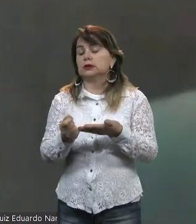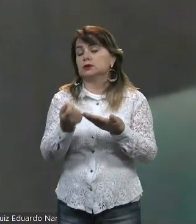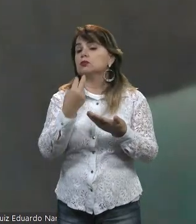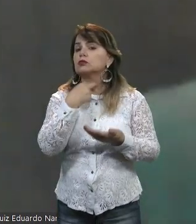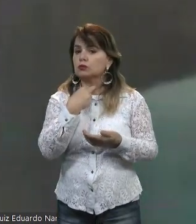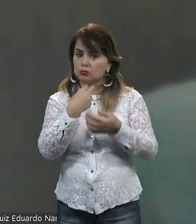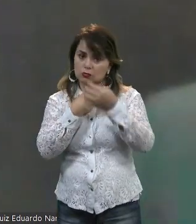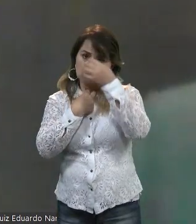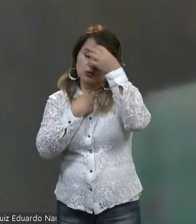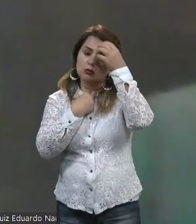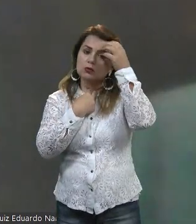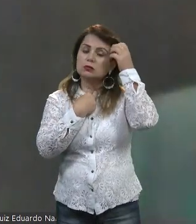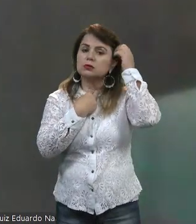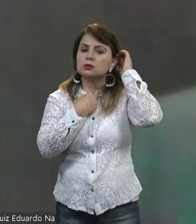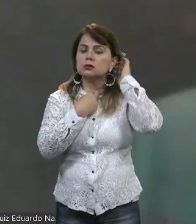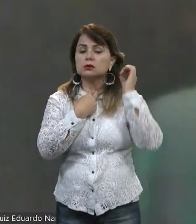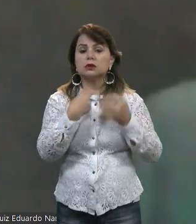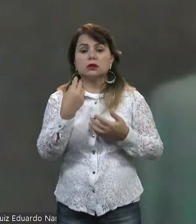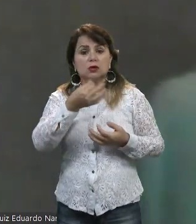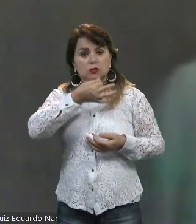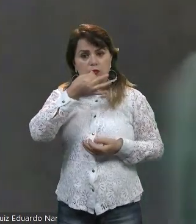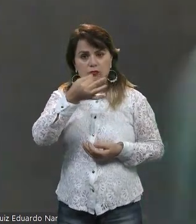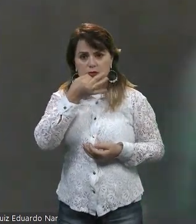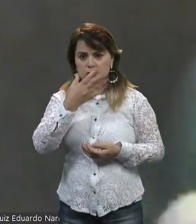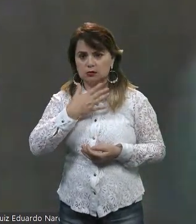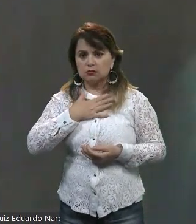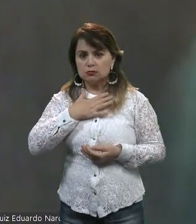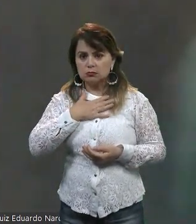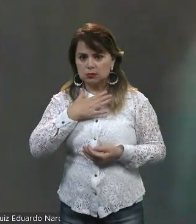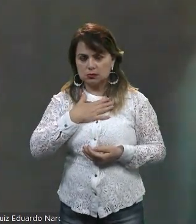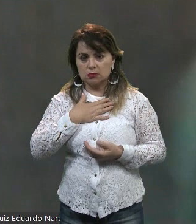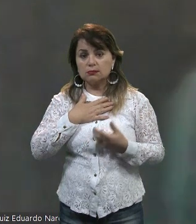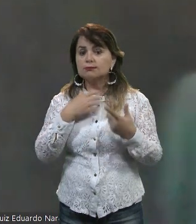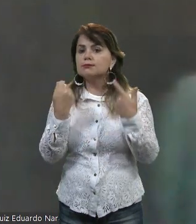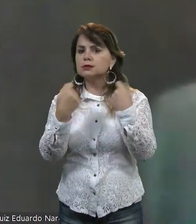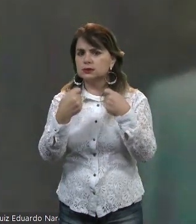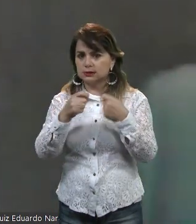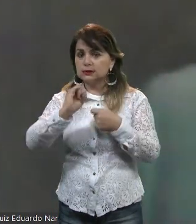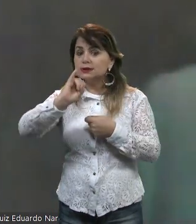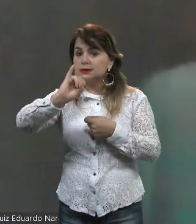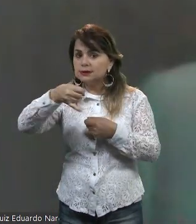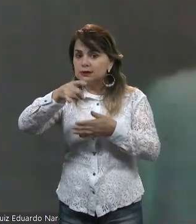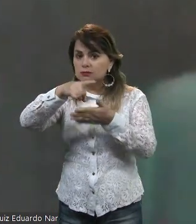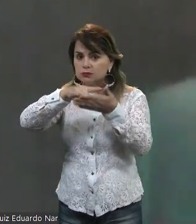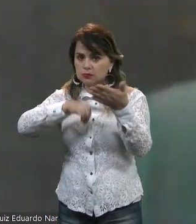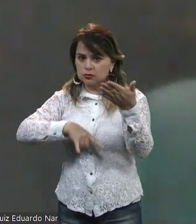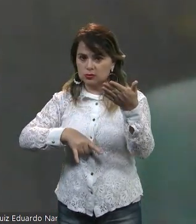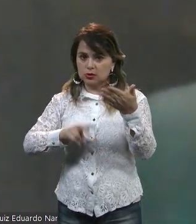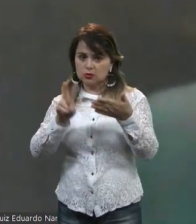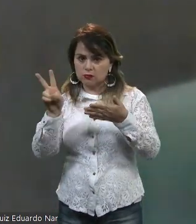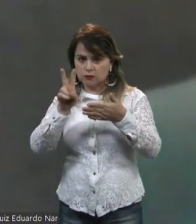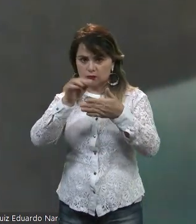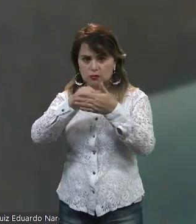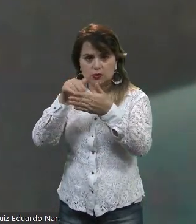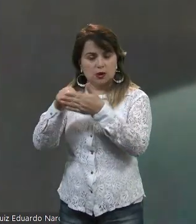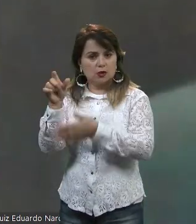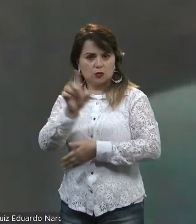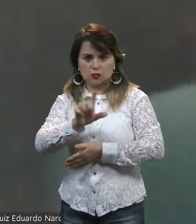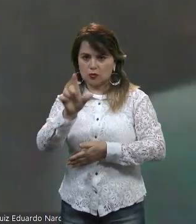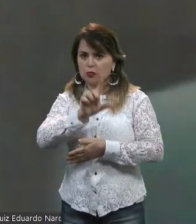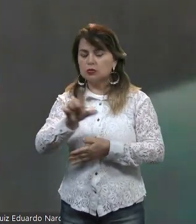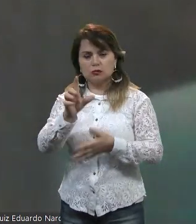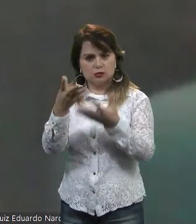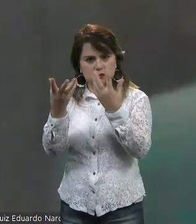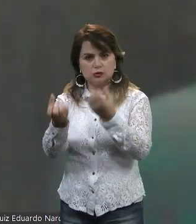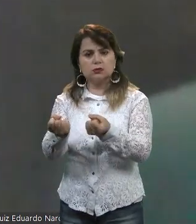inadmissível. Eu, na minha opinião, deve-se votar o projeto, claro, aceito aqueles